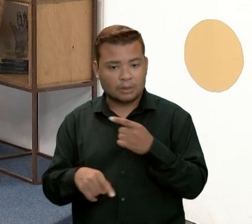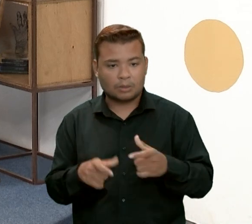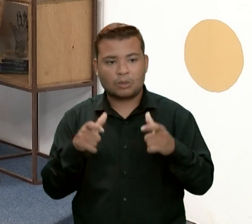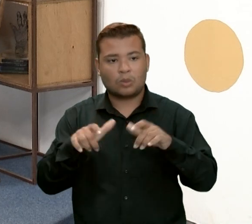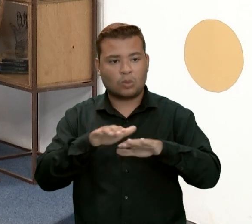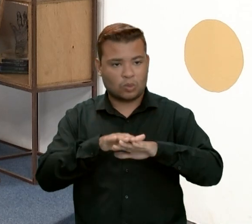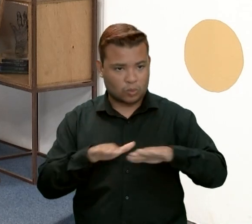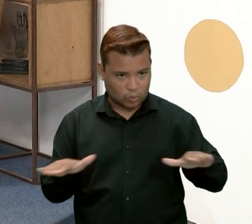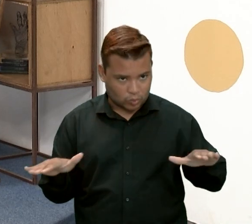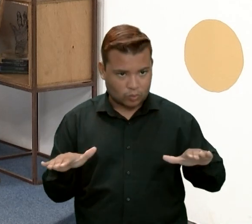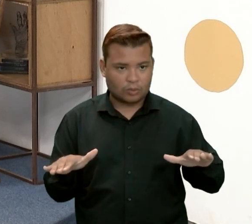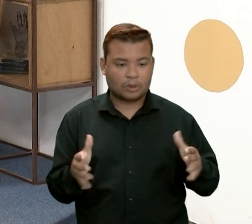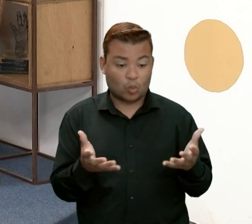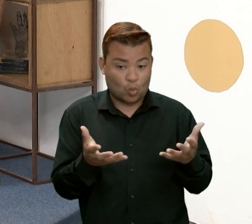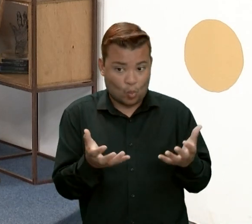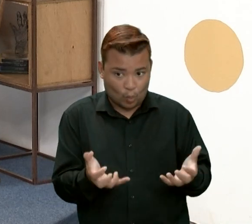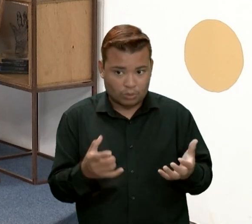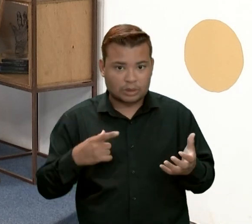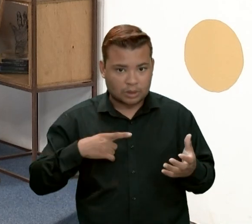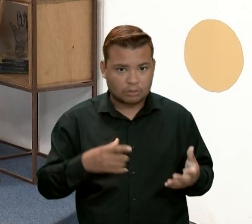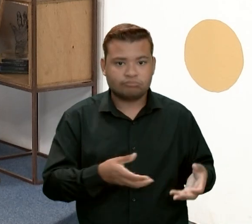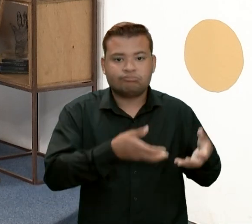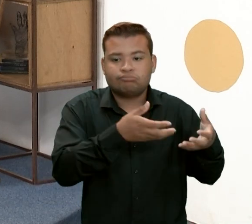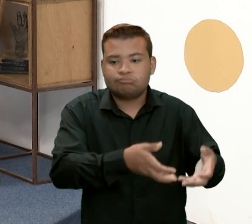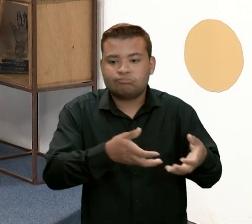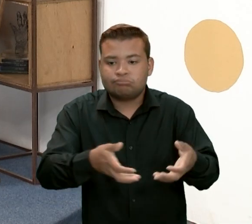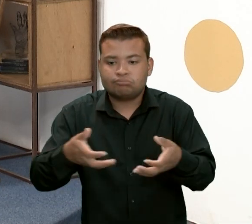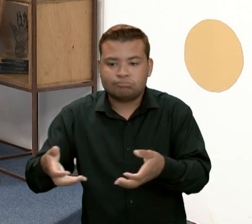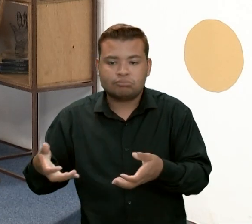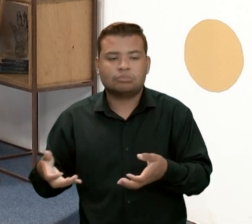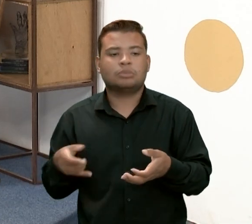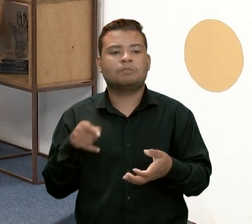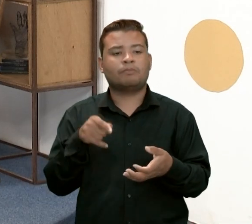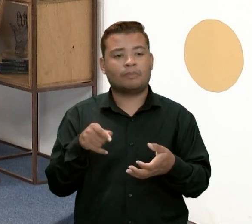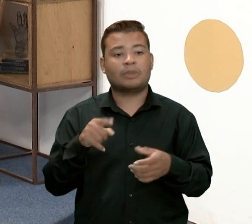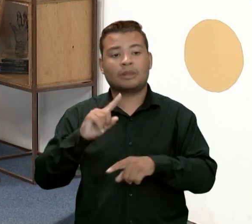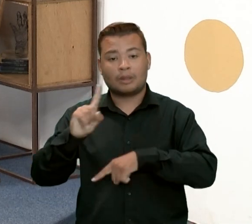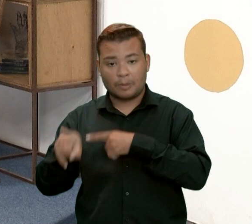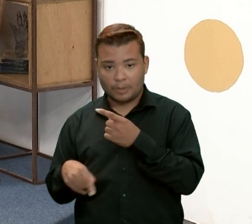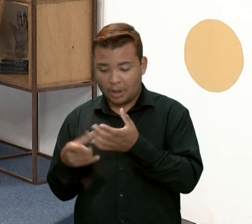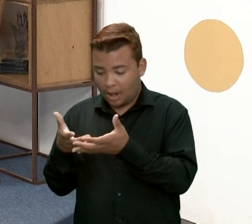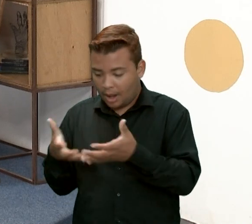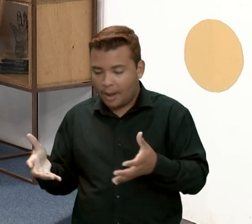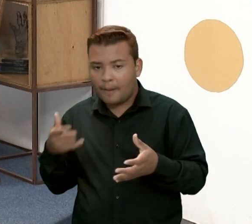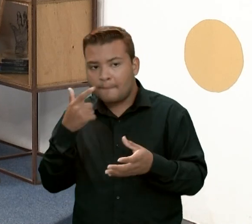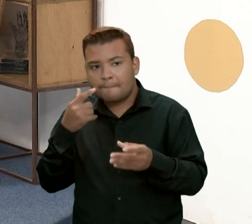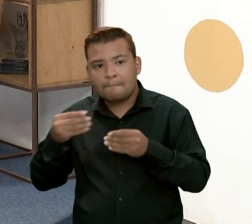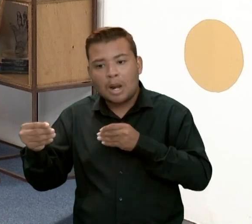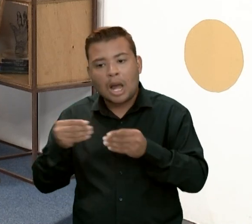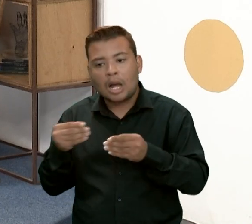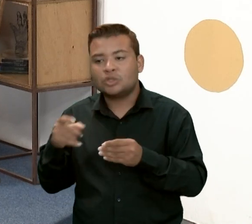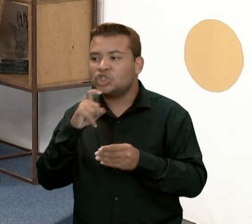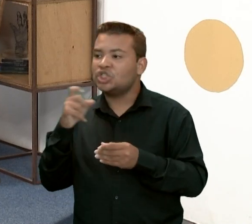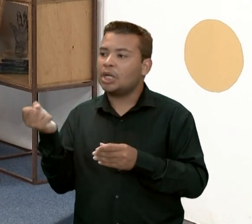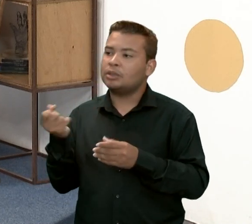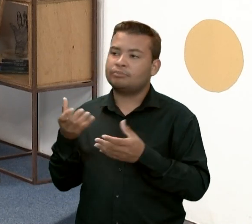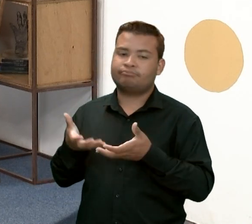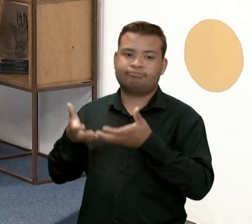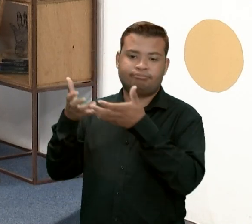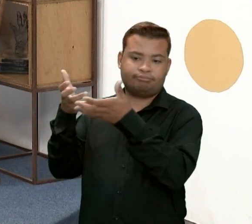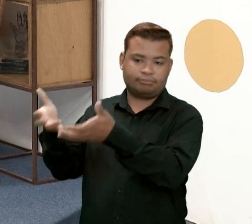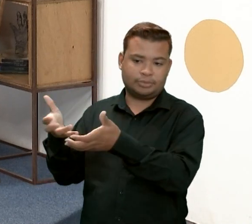uma superfície absorvente e colocar, então, numa vasilha plástica dentro da geladeira. Aí, assim, o